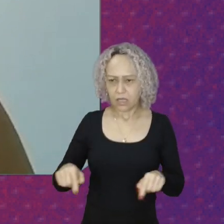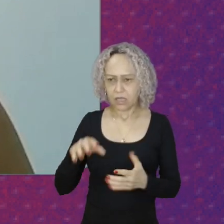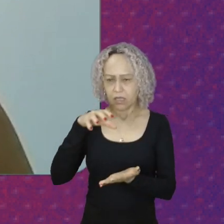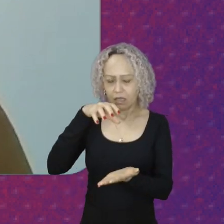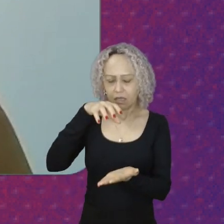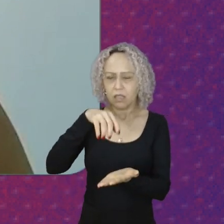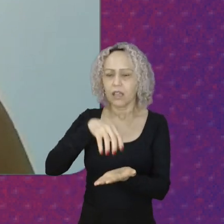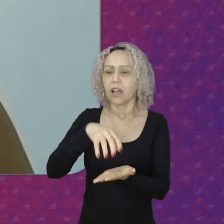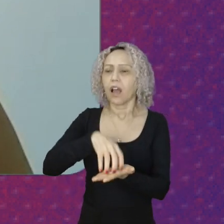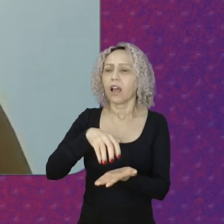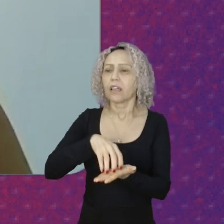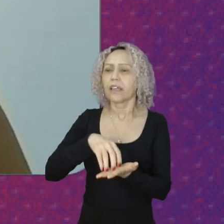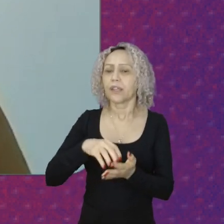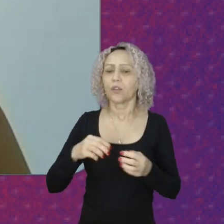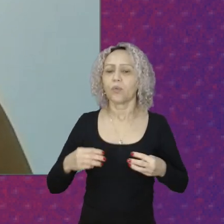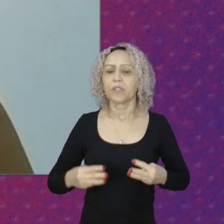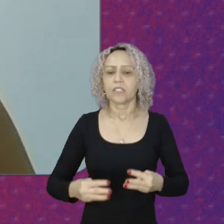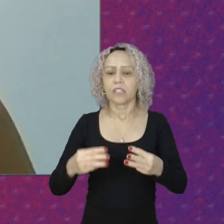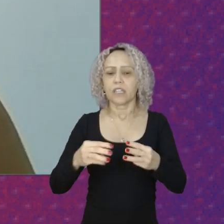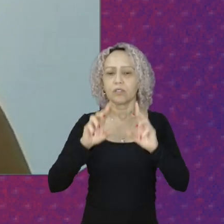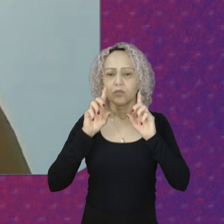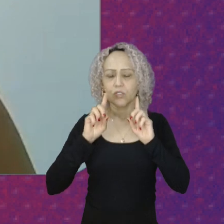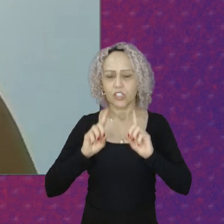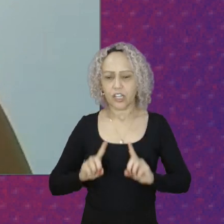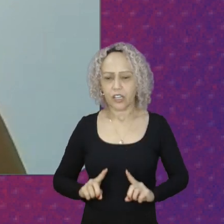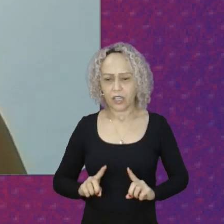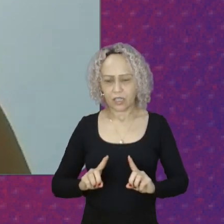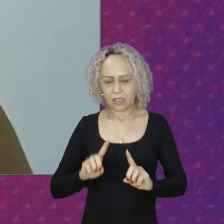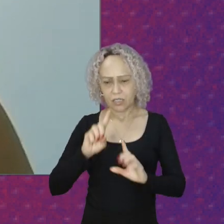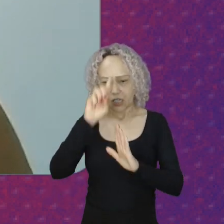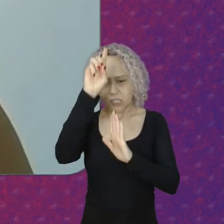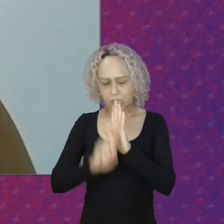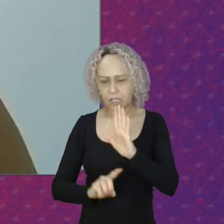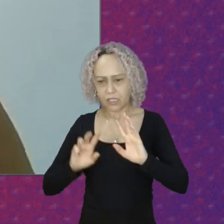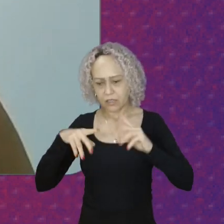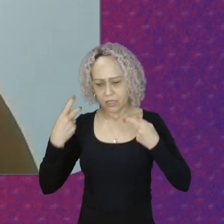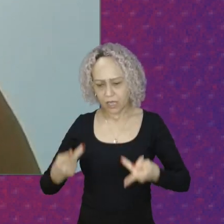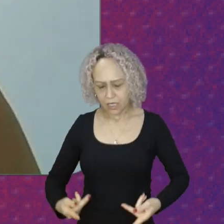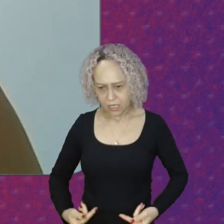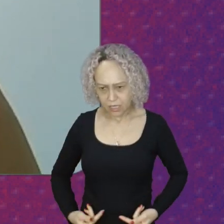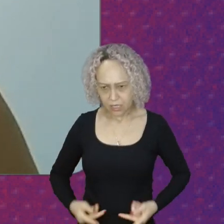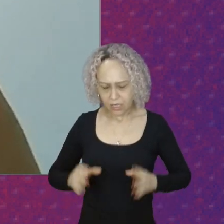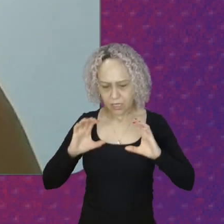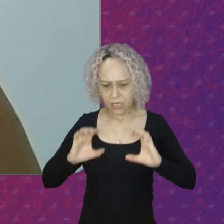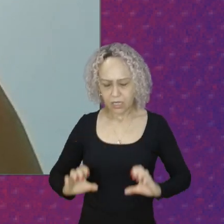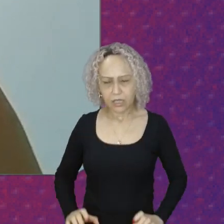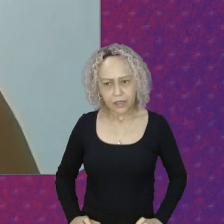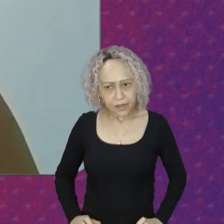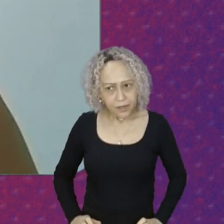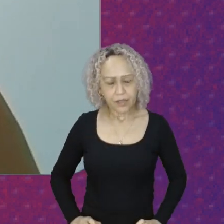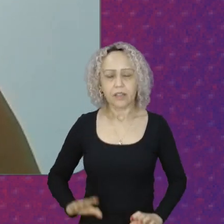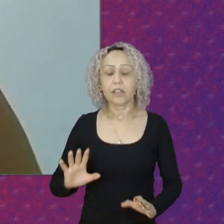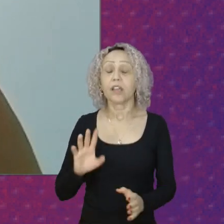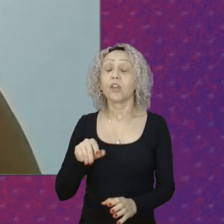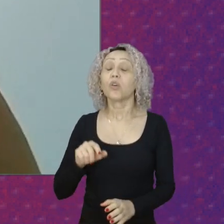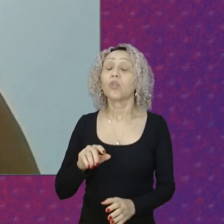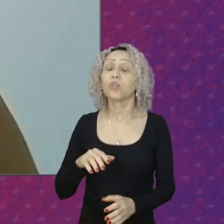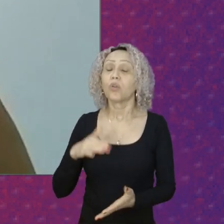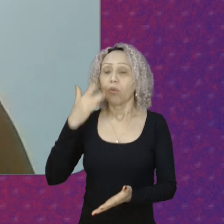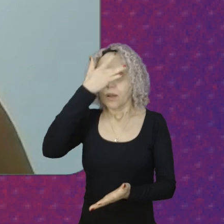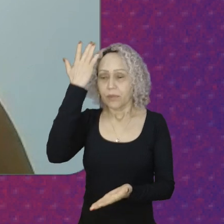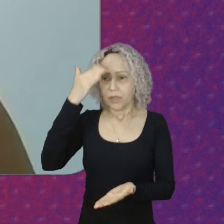da Cidadania. Eu estou, nesse momento, diretora de Direitos da Pessoa com Deficiência no Ministério dos Direitos Humanos